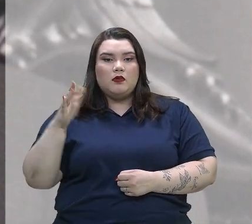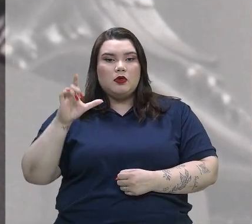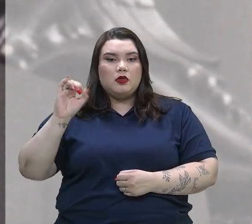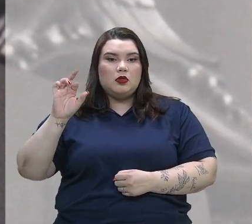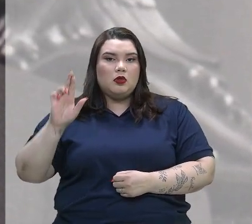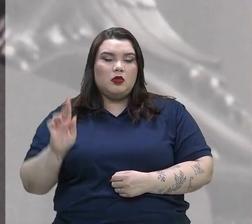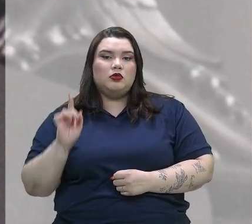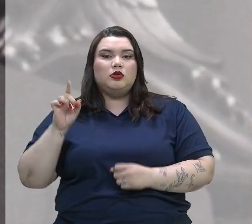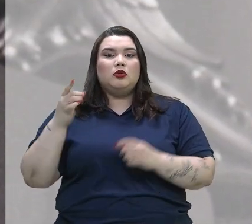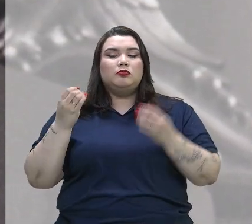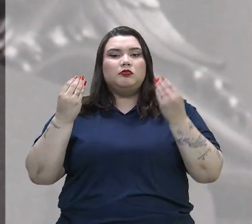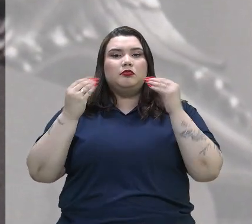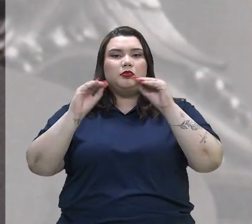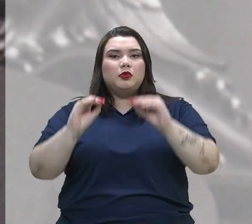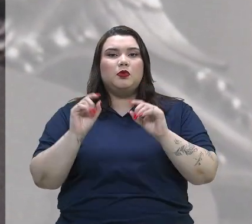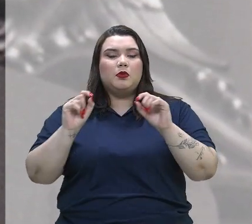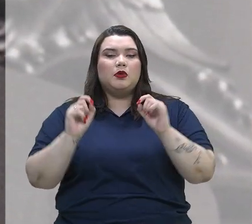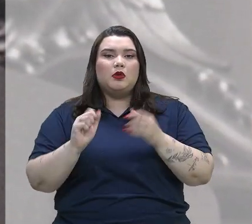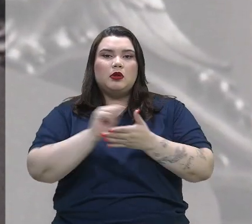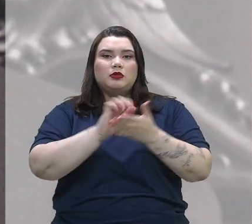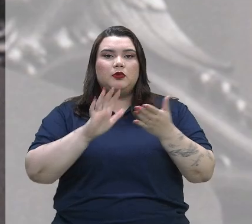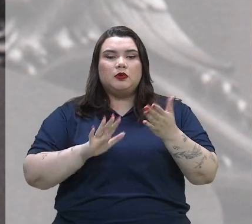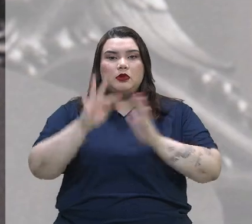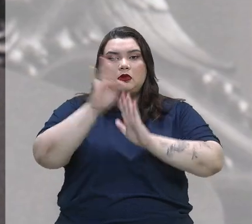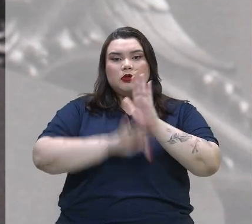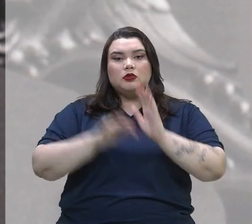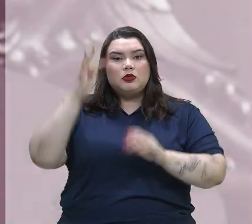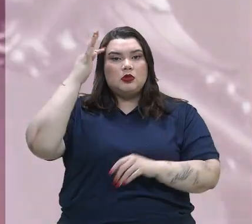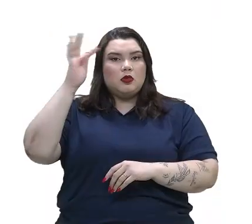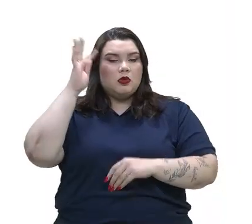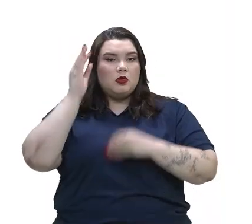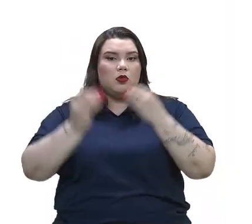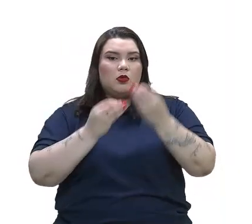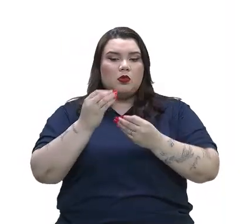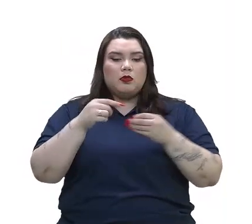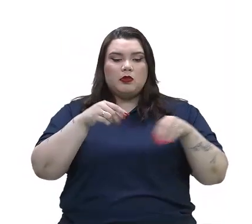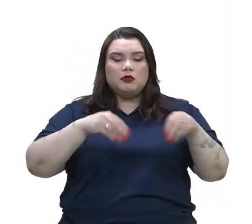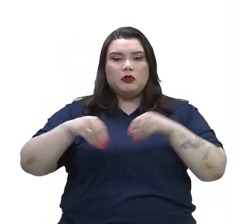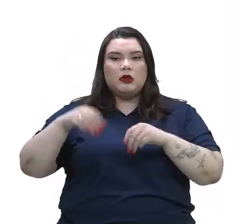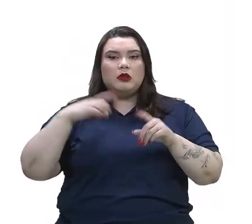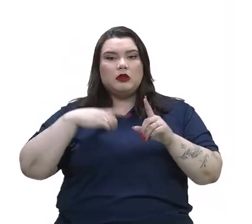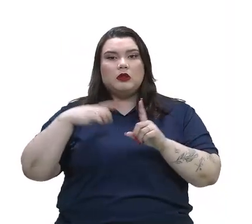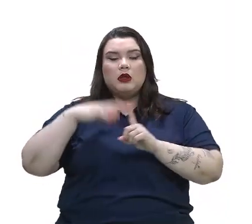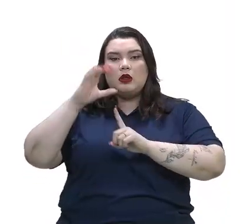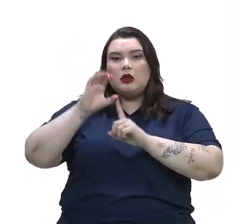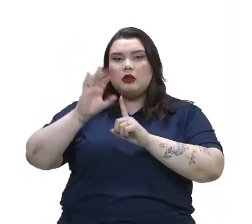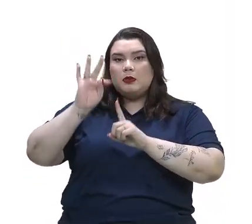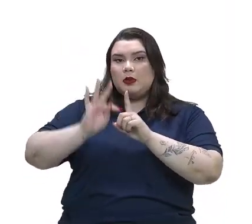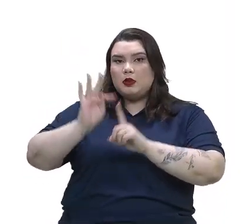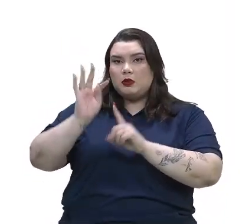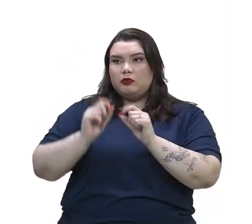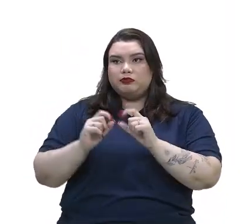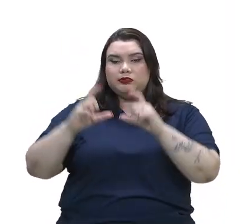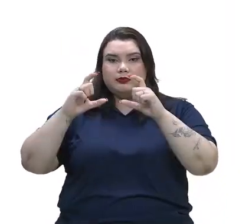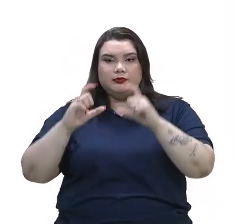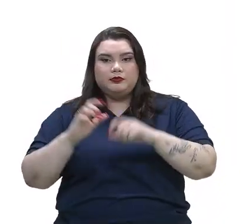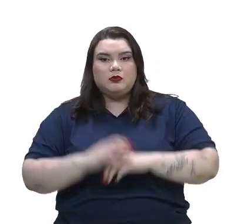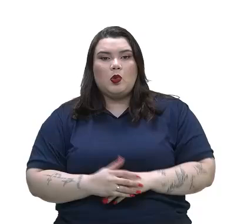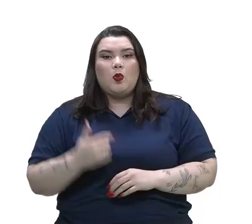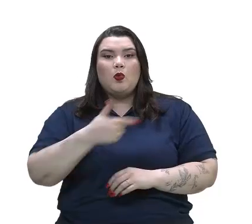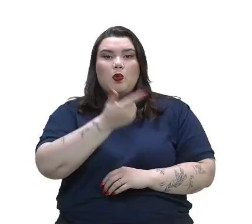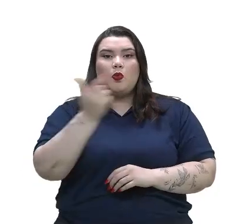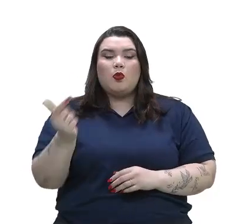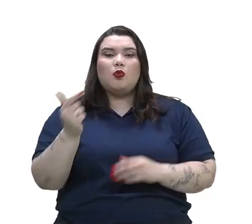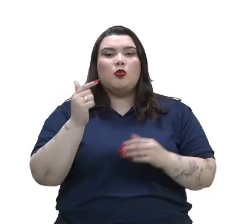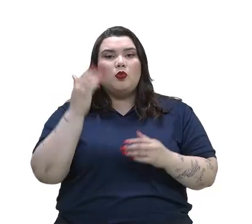analisando o comportamento de determinados sólidos sob efeitos térmicos. Nesta mesma época, Charles Goodyear conseguiu